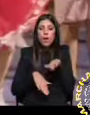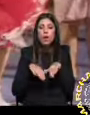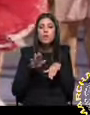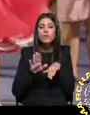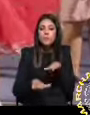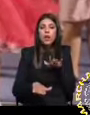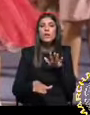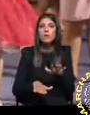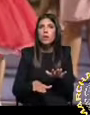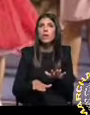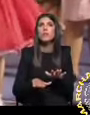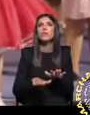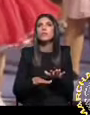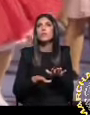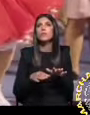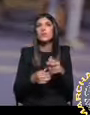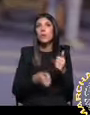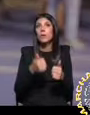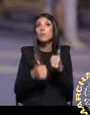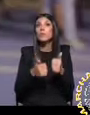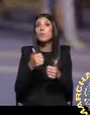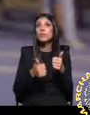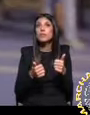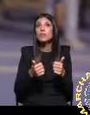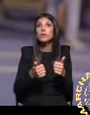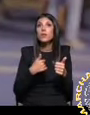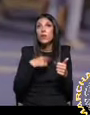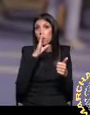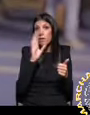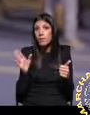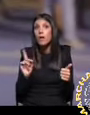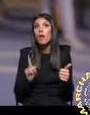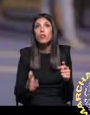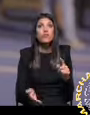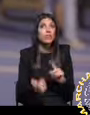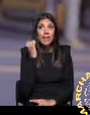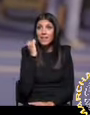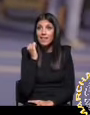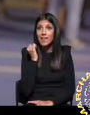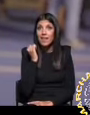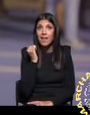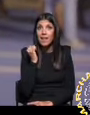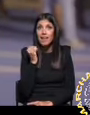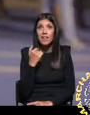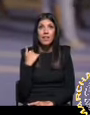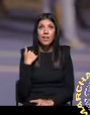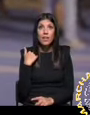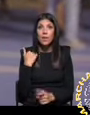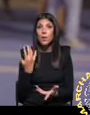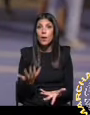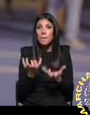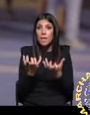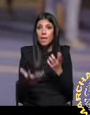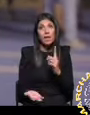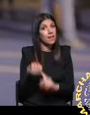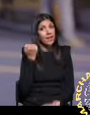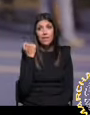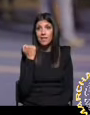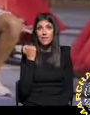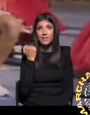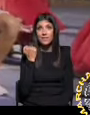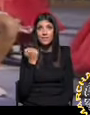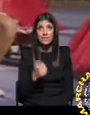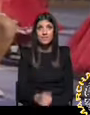numa competição, eu fui habituado a ganhar. Portanto, entrar é para ganhar.